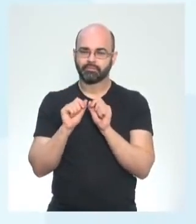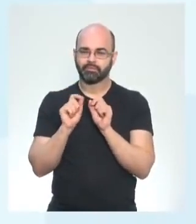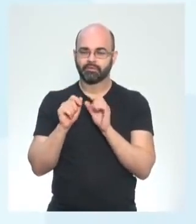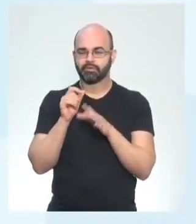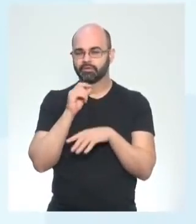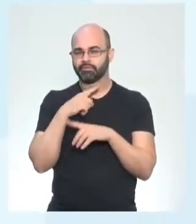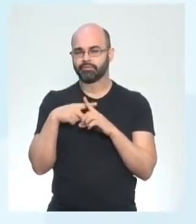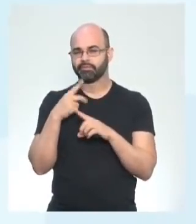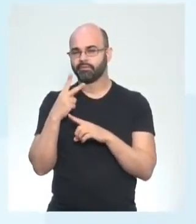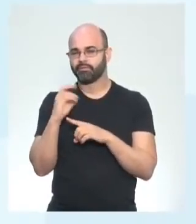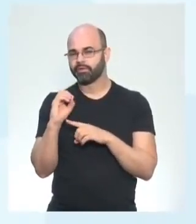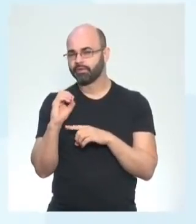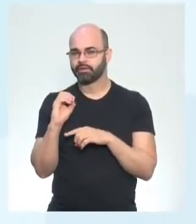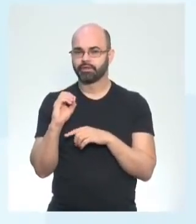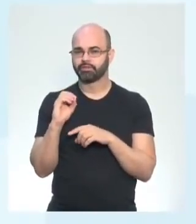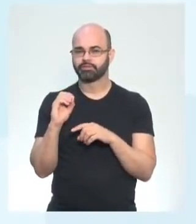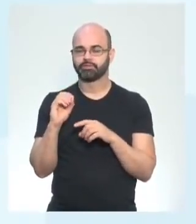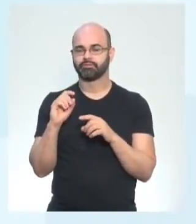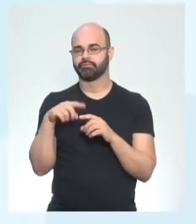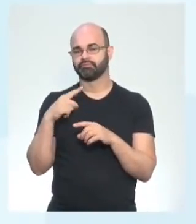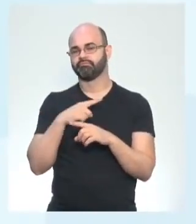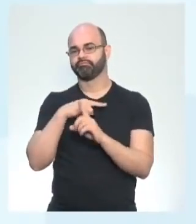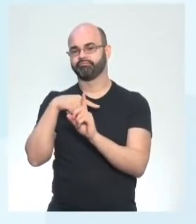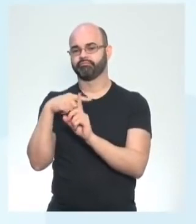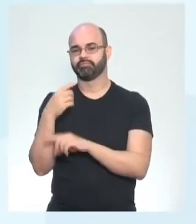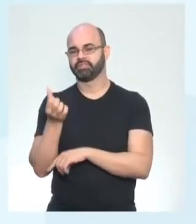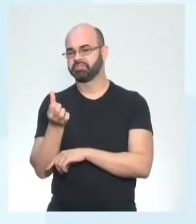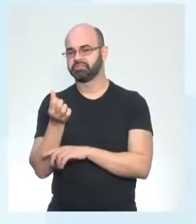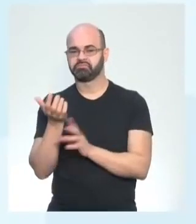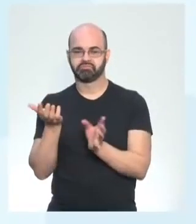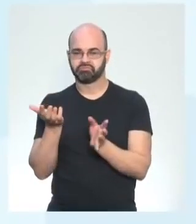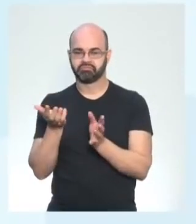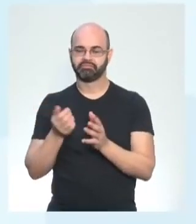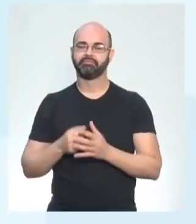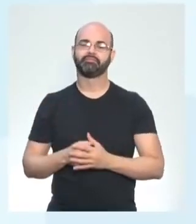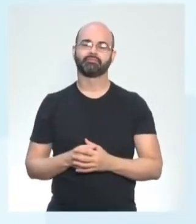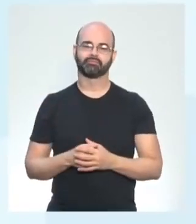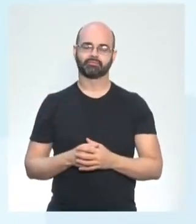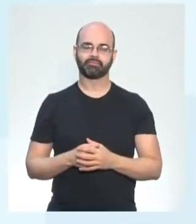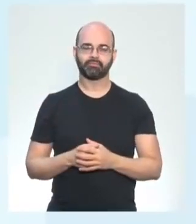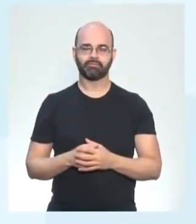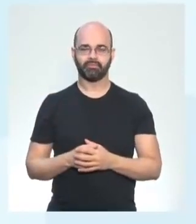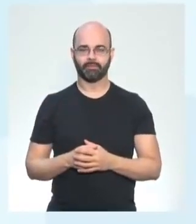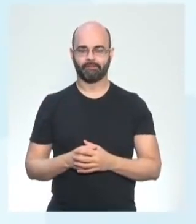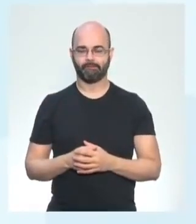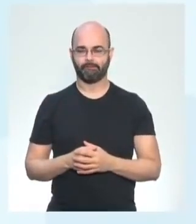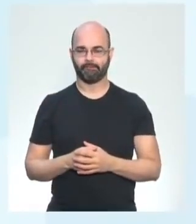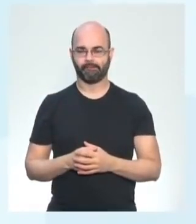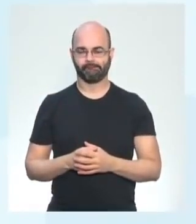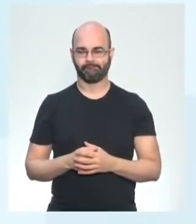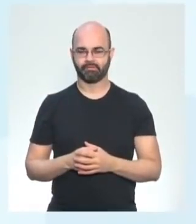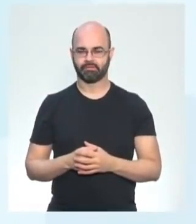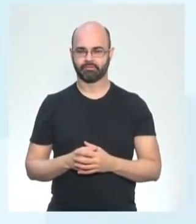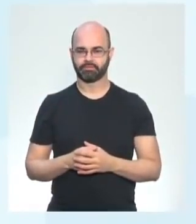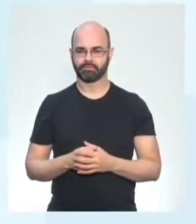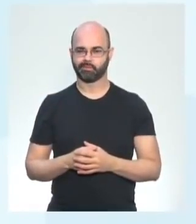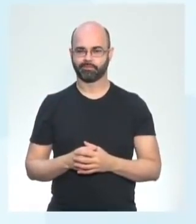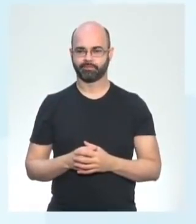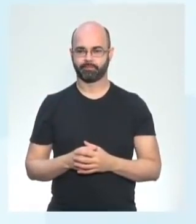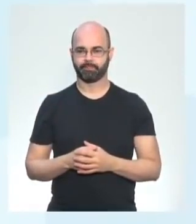por 20, depois ter somado 6 e assim por diante. Legal. Beleza? Somando bem simples esses dois,